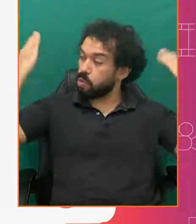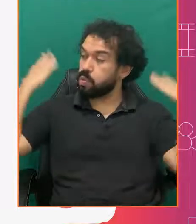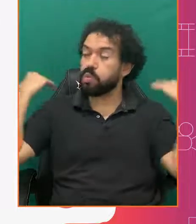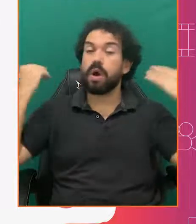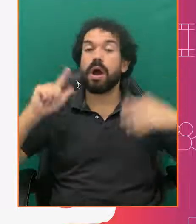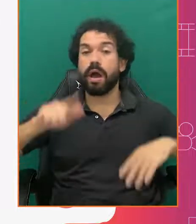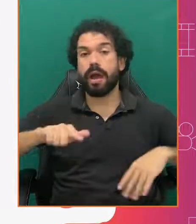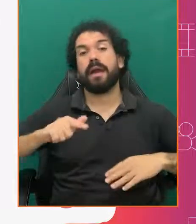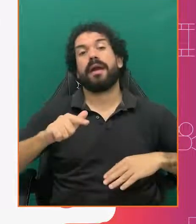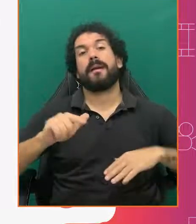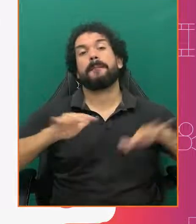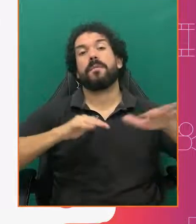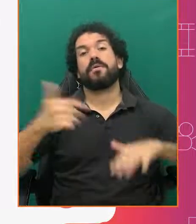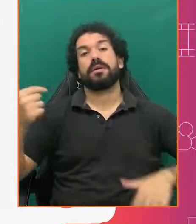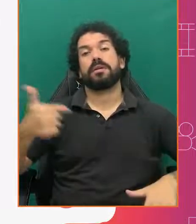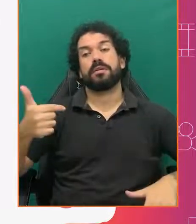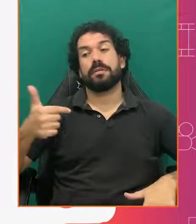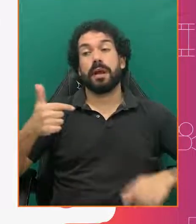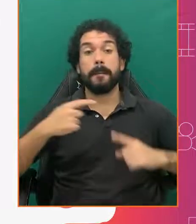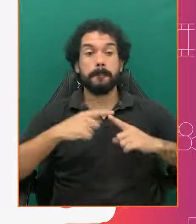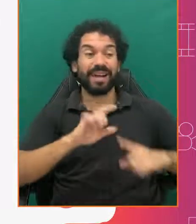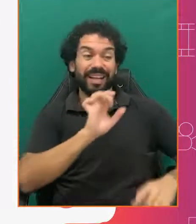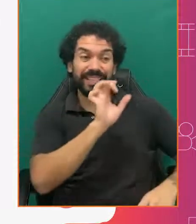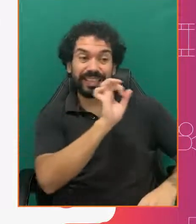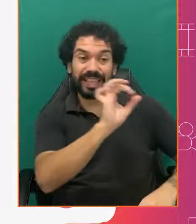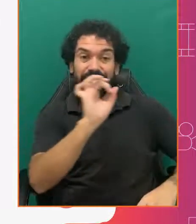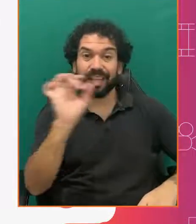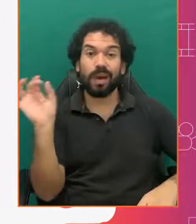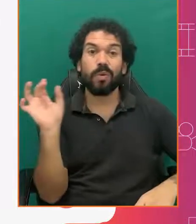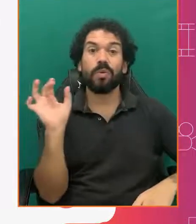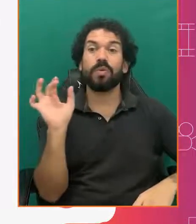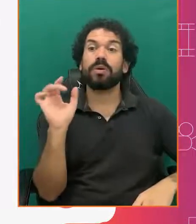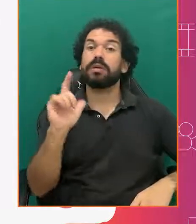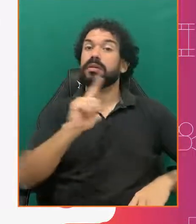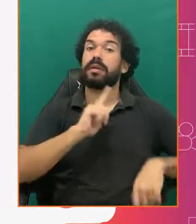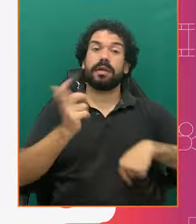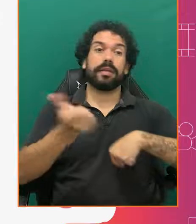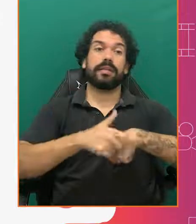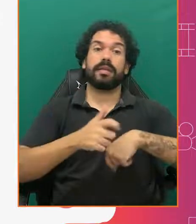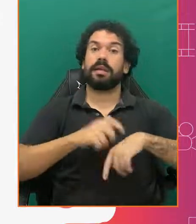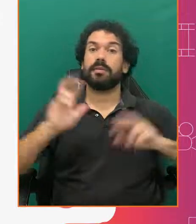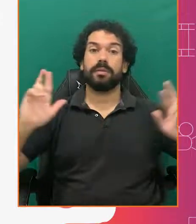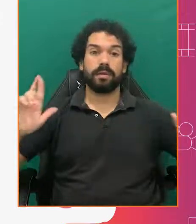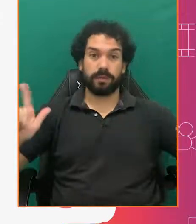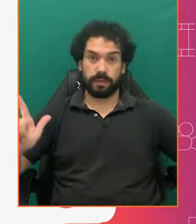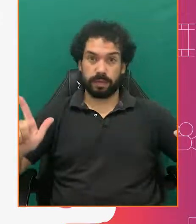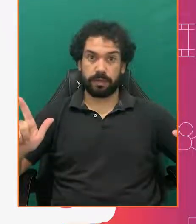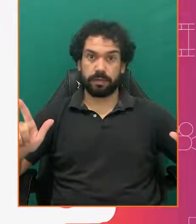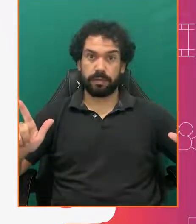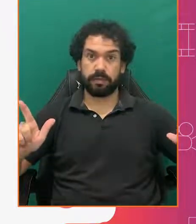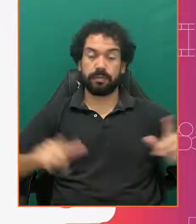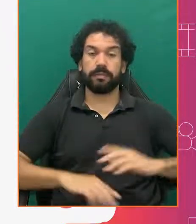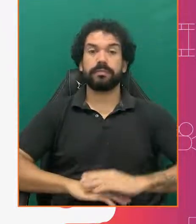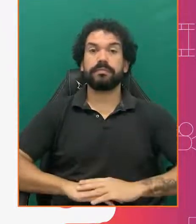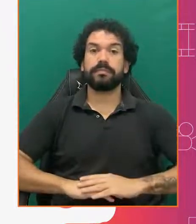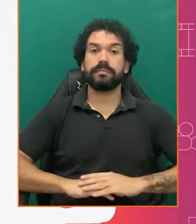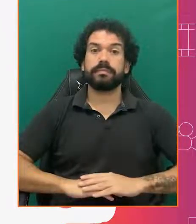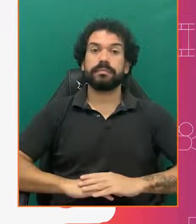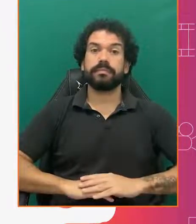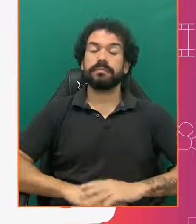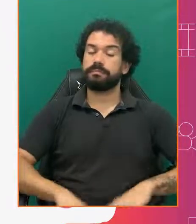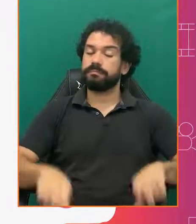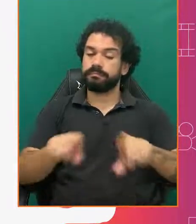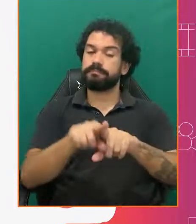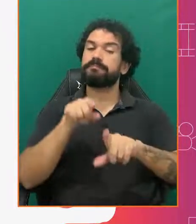de ação secundária. Mas cada um desses itens vai ter um tempo diferente. E